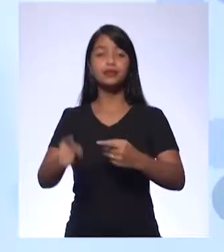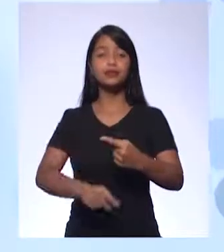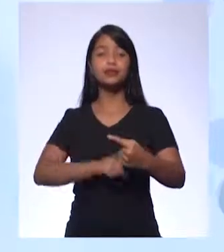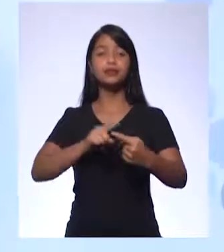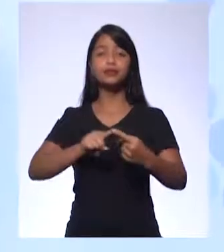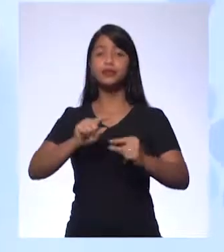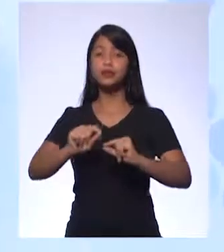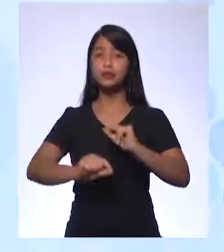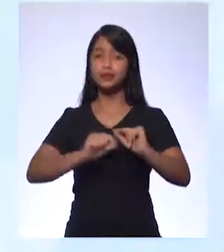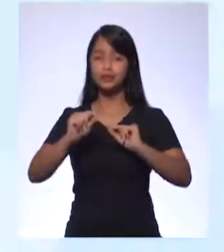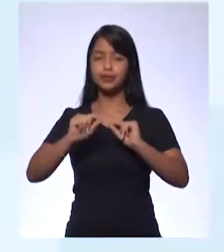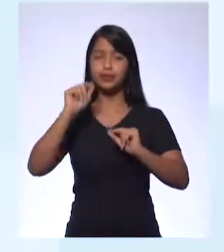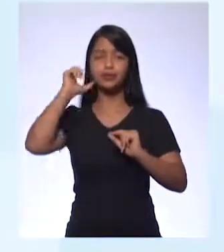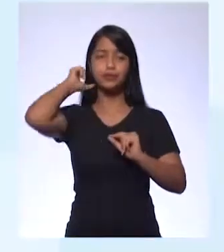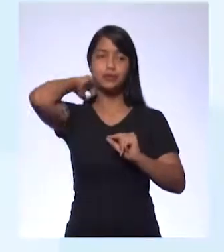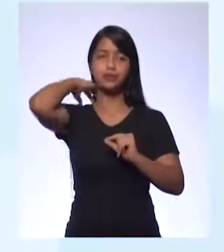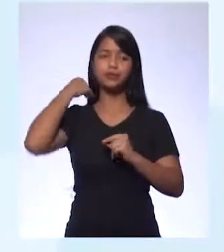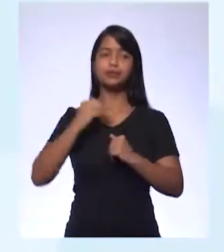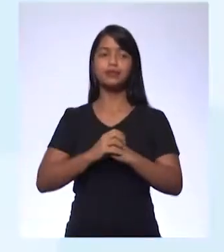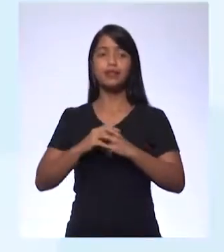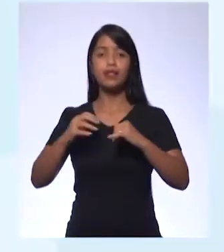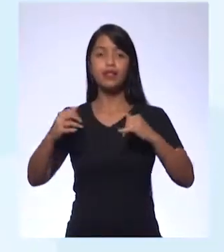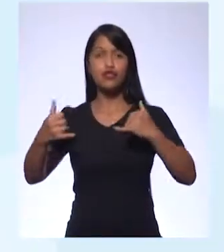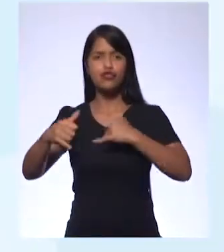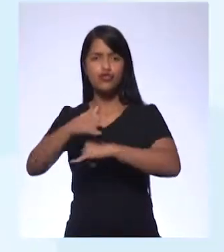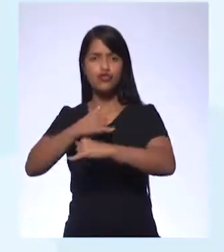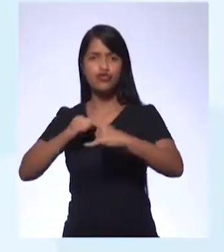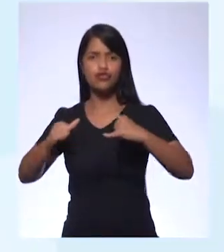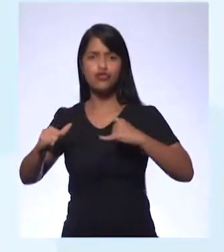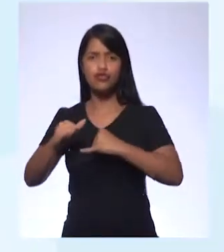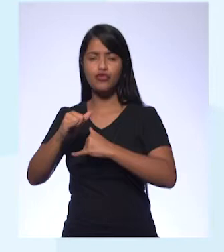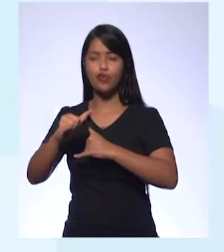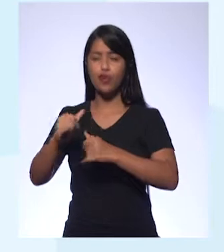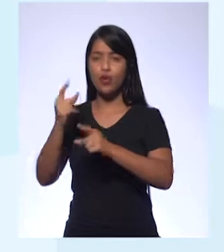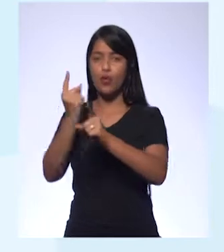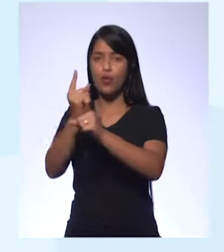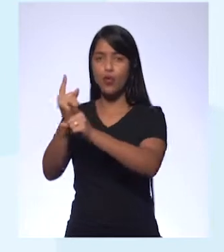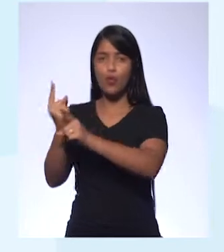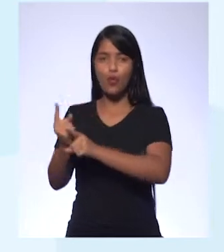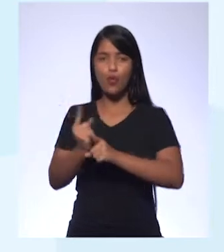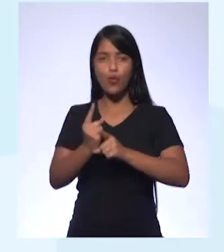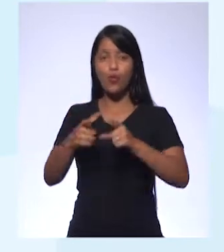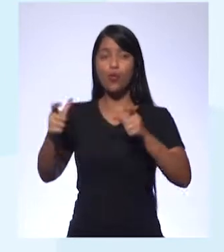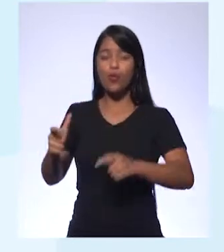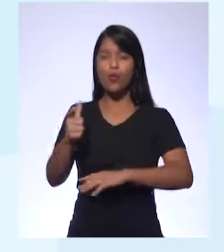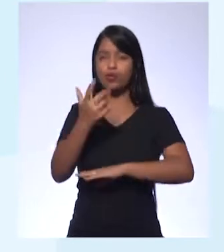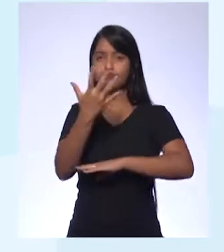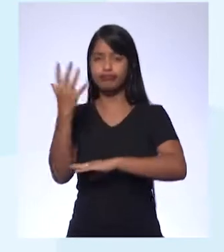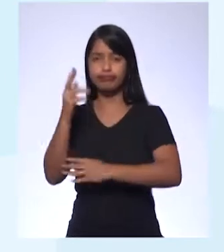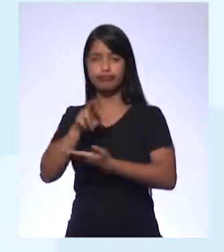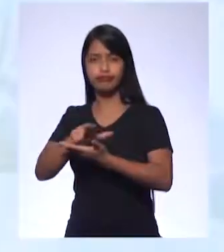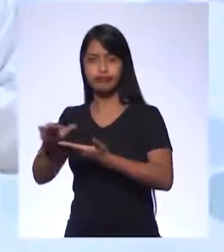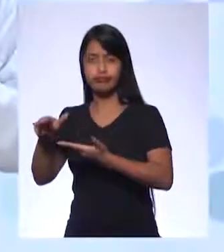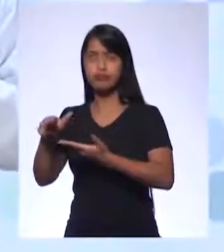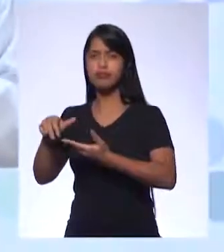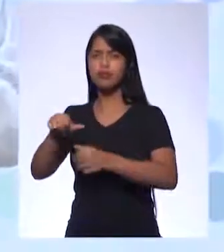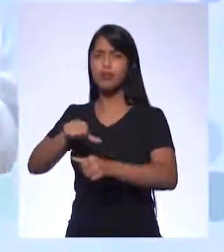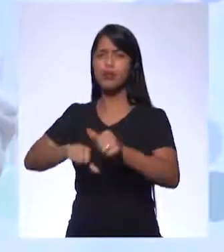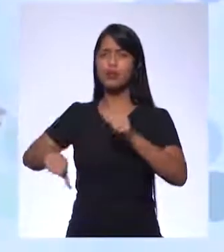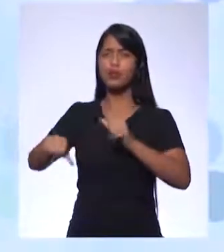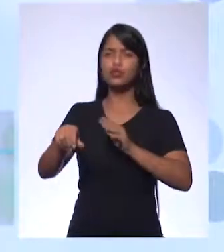as transformações da energia de suas fontes até a nossa casa. É isso aí. Então, o